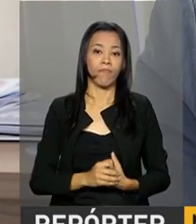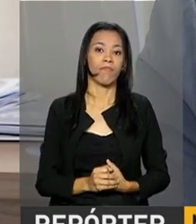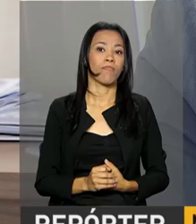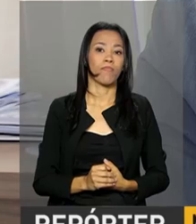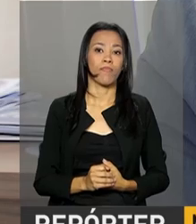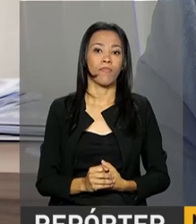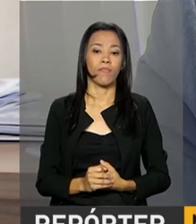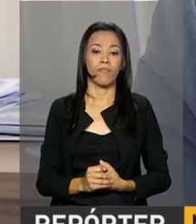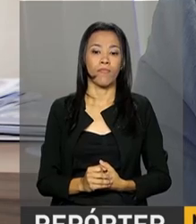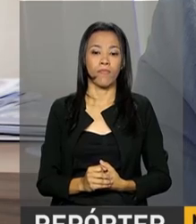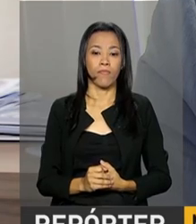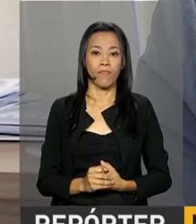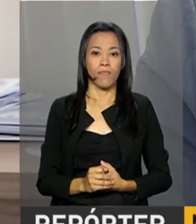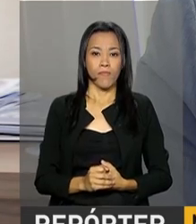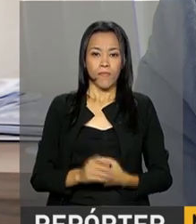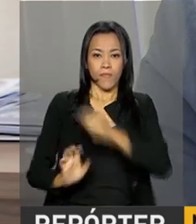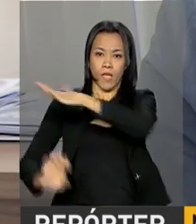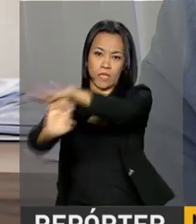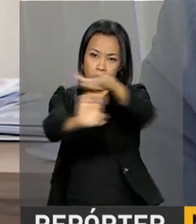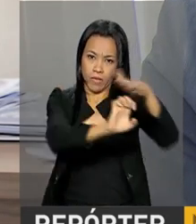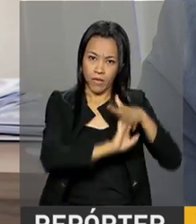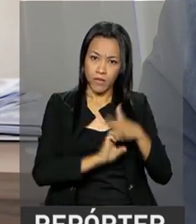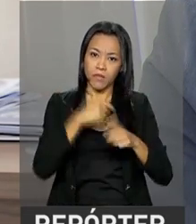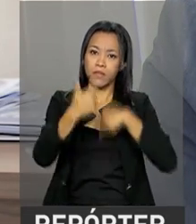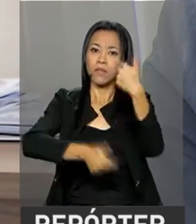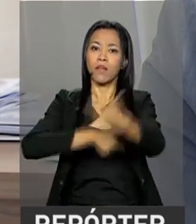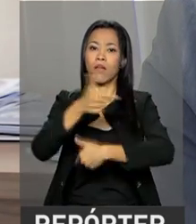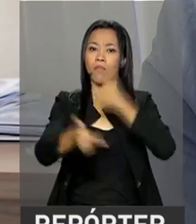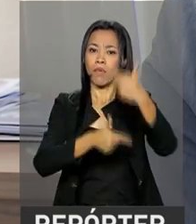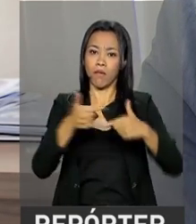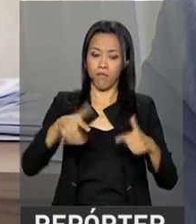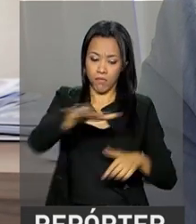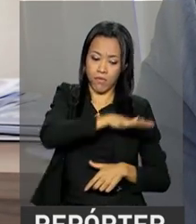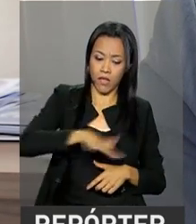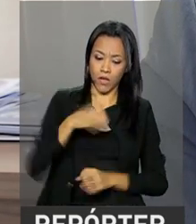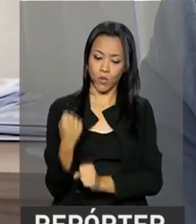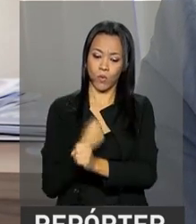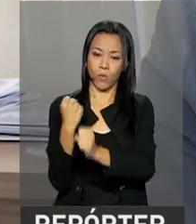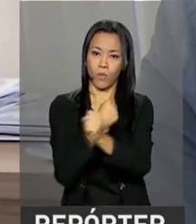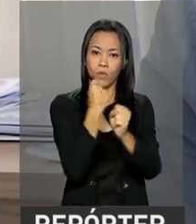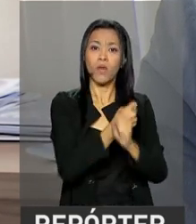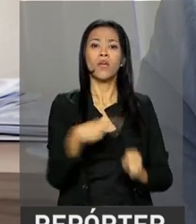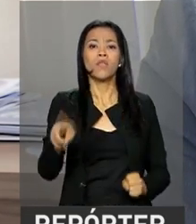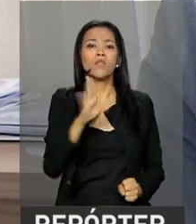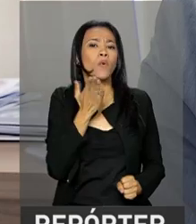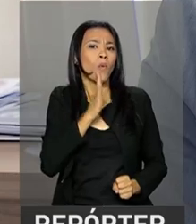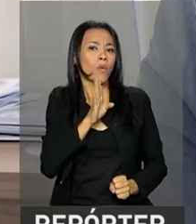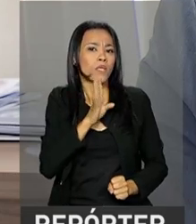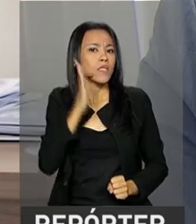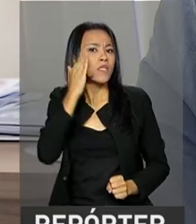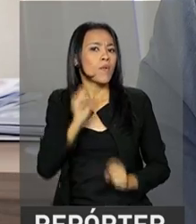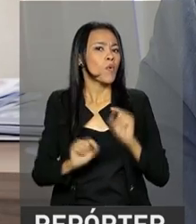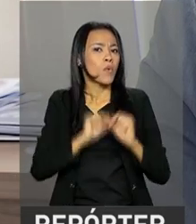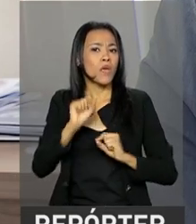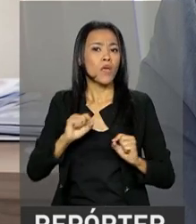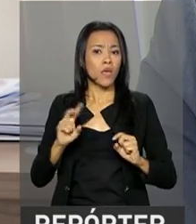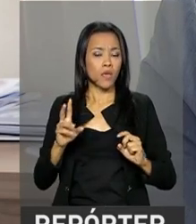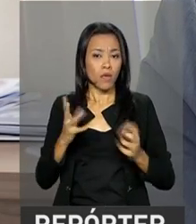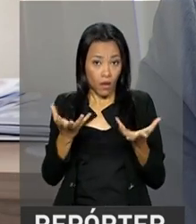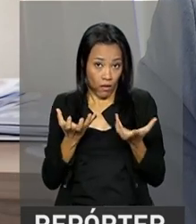fatia de de empresas né que trabalham com construção civil eles tomarem conhecimento do que nós queremos